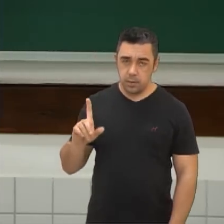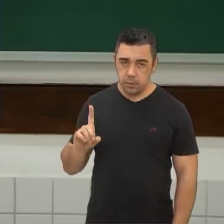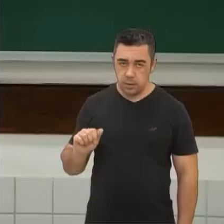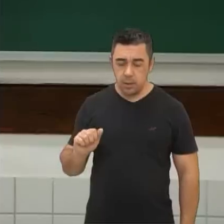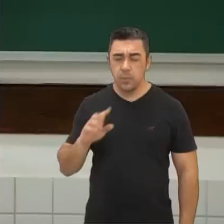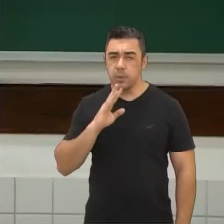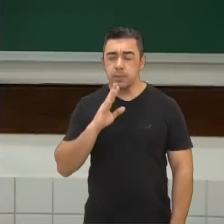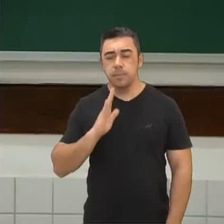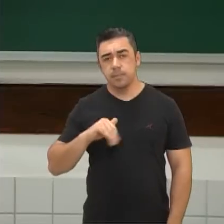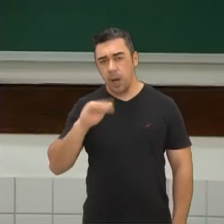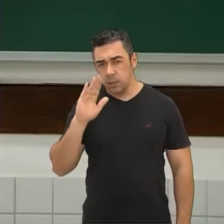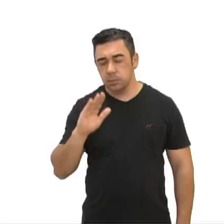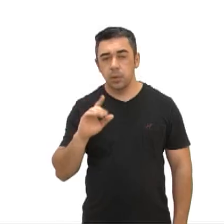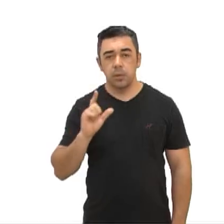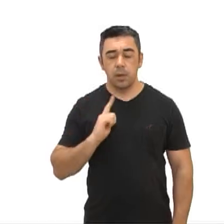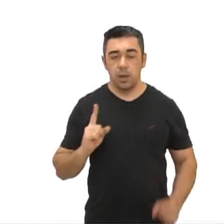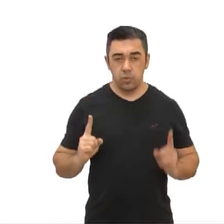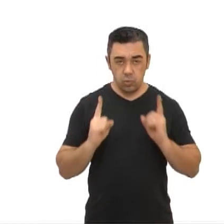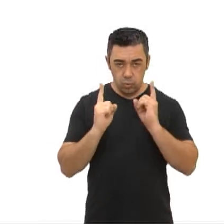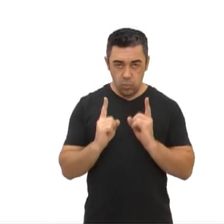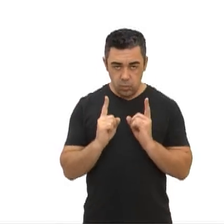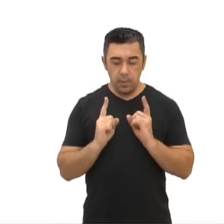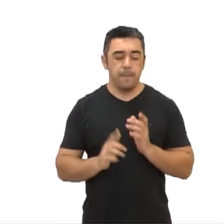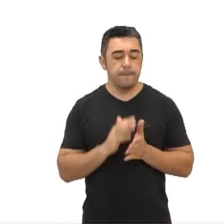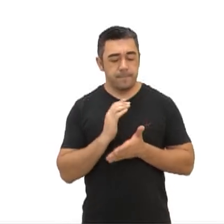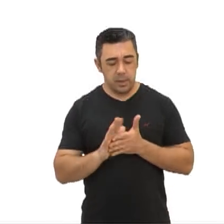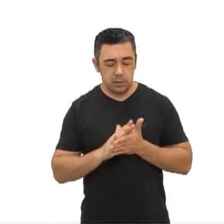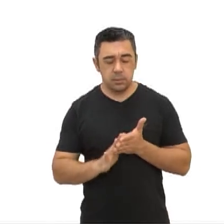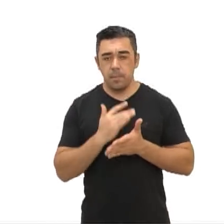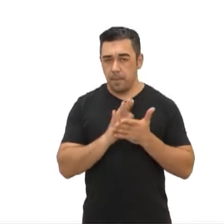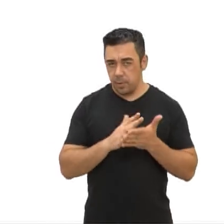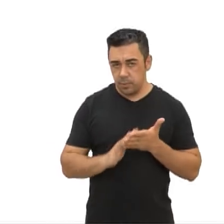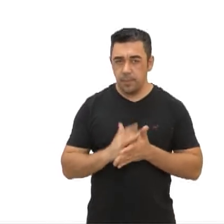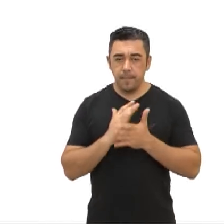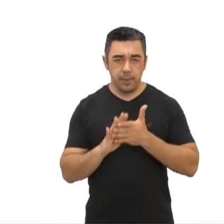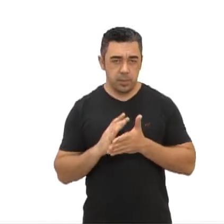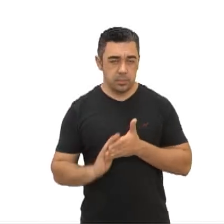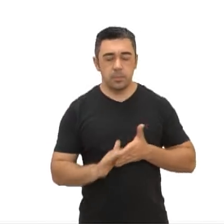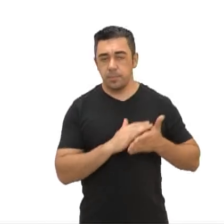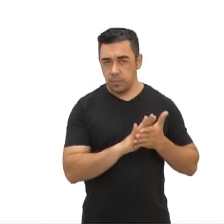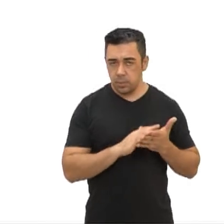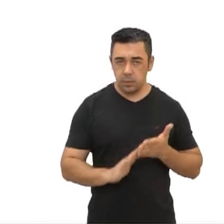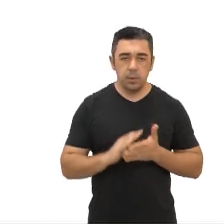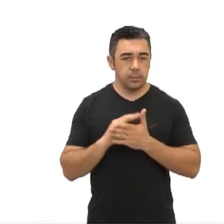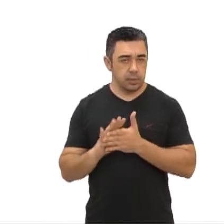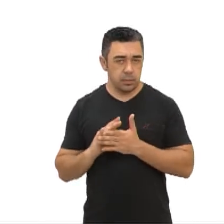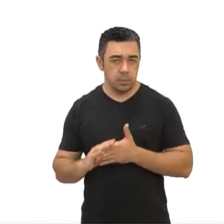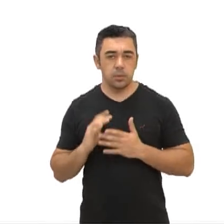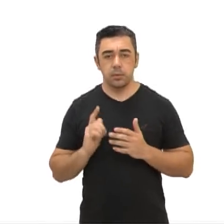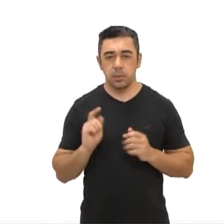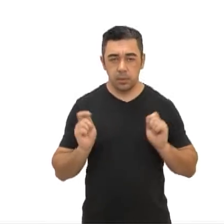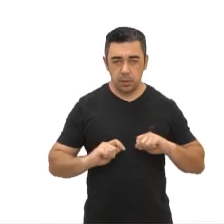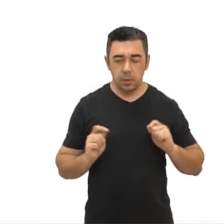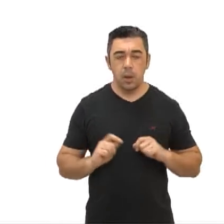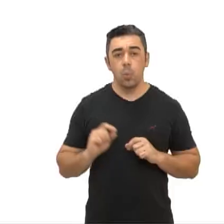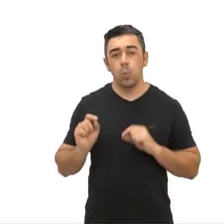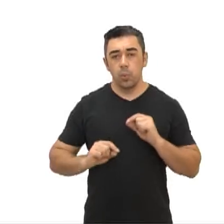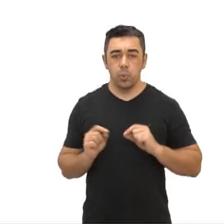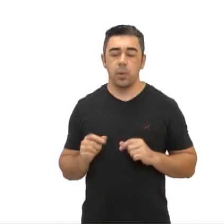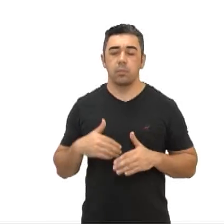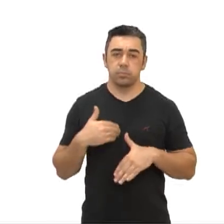bem, pessoal. Então, característica dessa performance musical é a velocidade. Ela tem que ser rápida. Essa é a